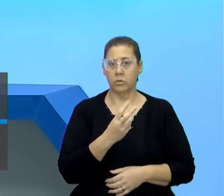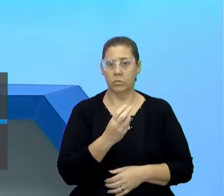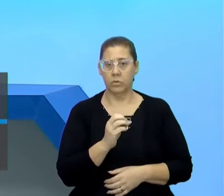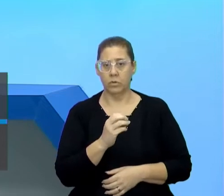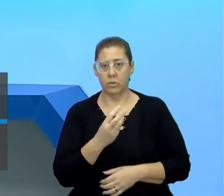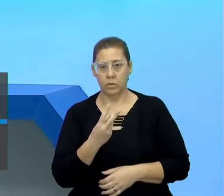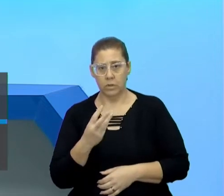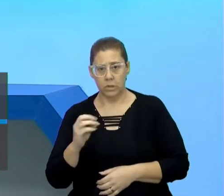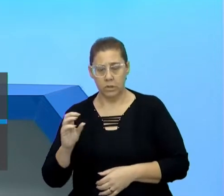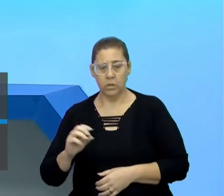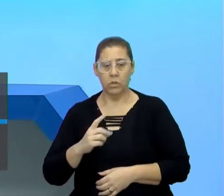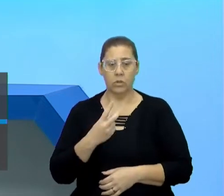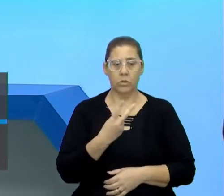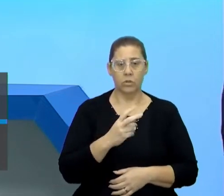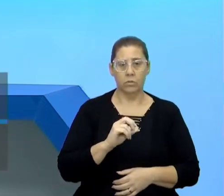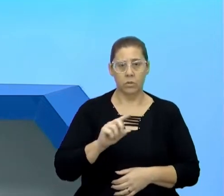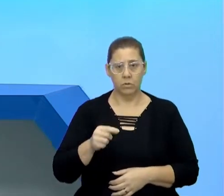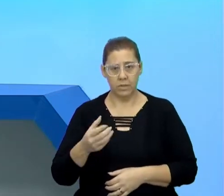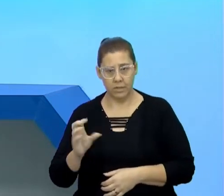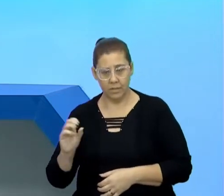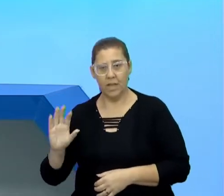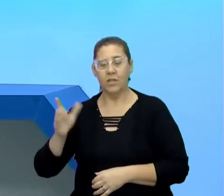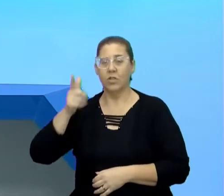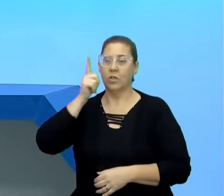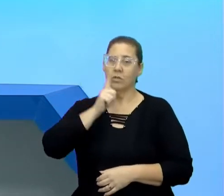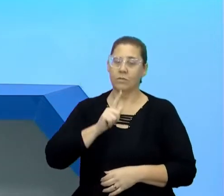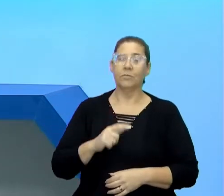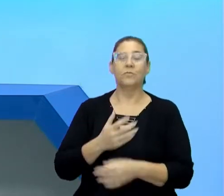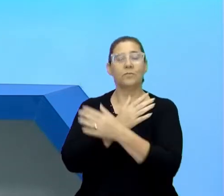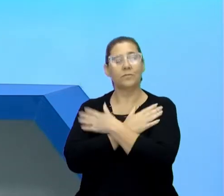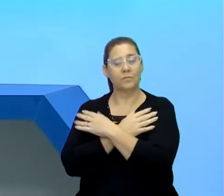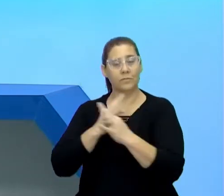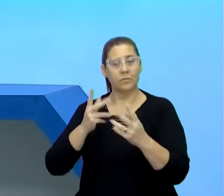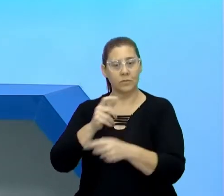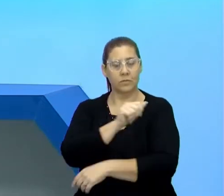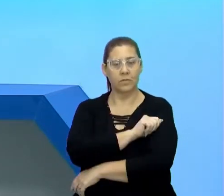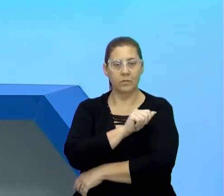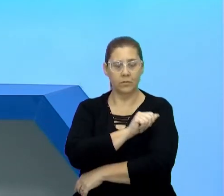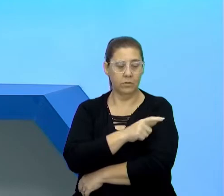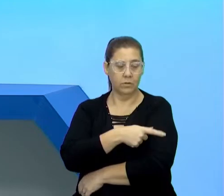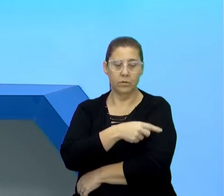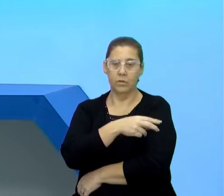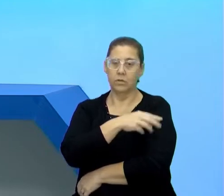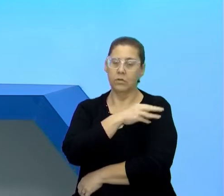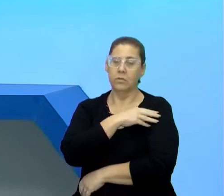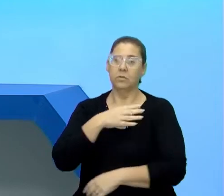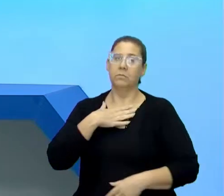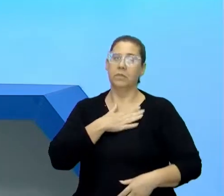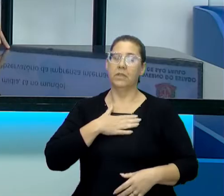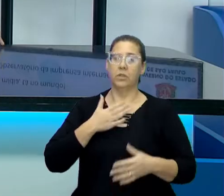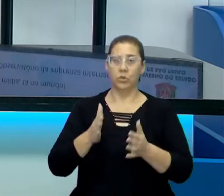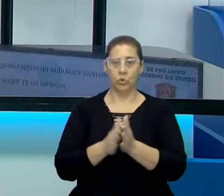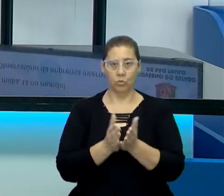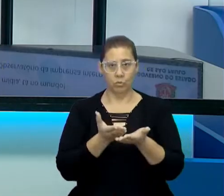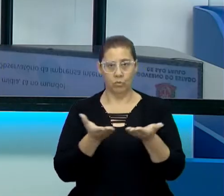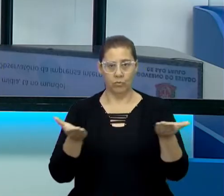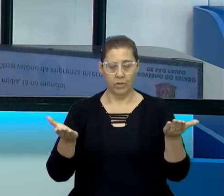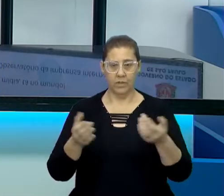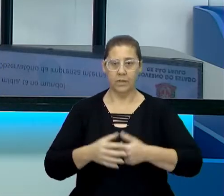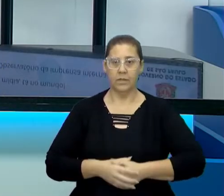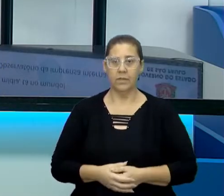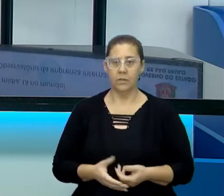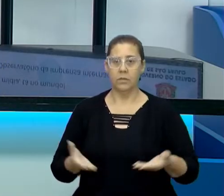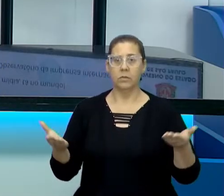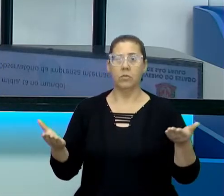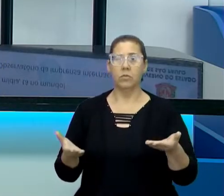se chegou em 2100 já tá bom já. Um abraço a todos os estudantes do ensino médio, né? É um prazer estar aqui com você, Um prazer meu xará. imenso, porque